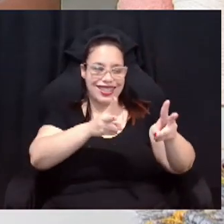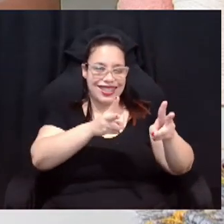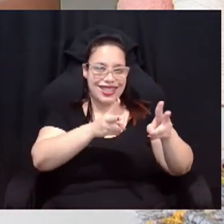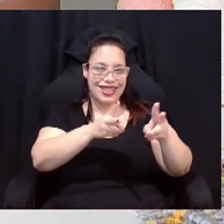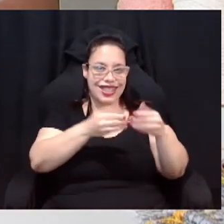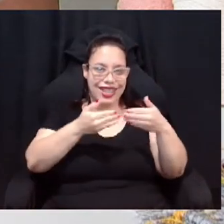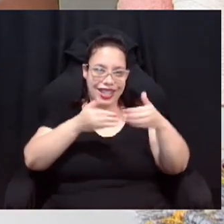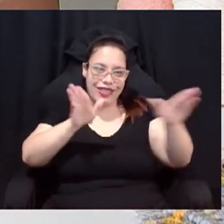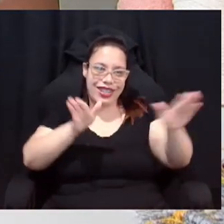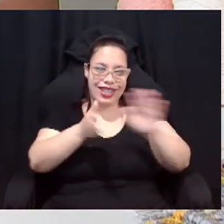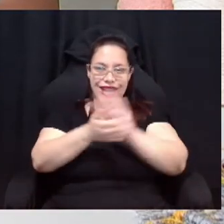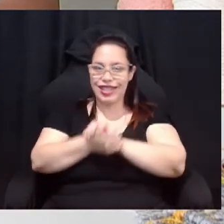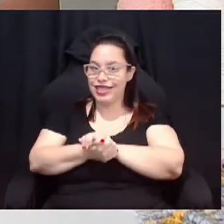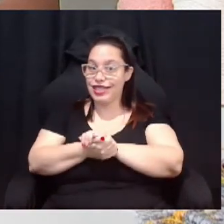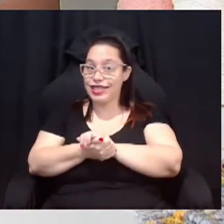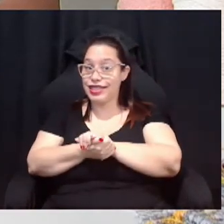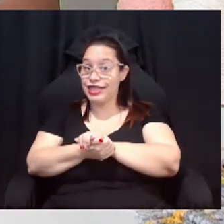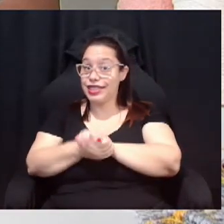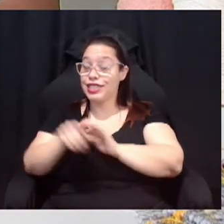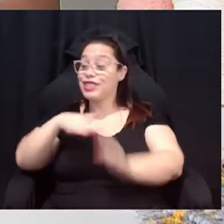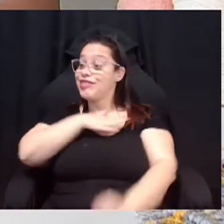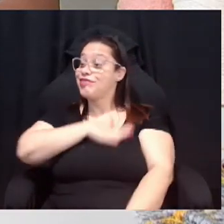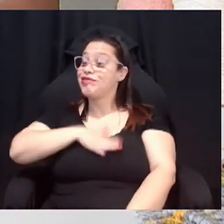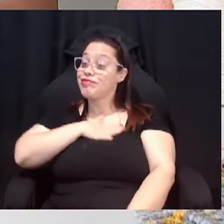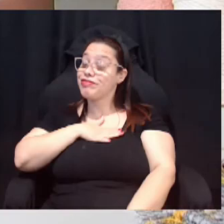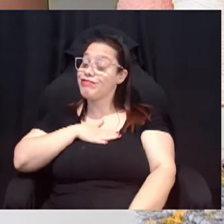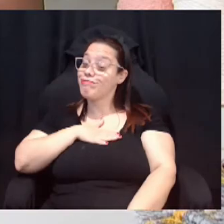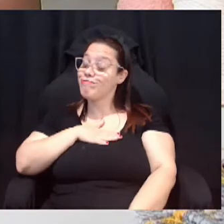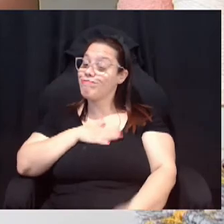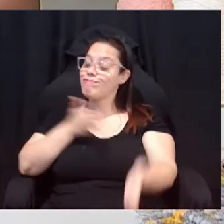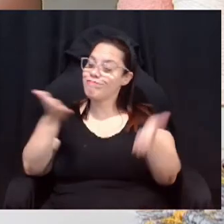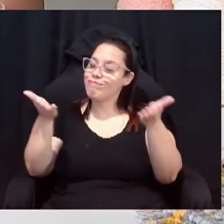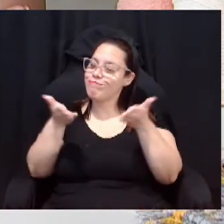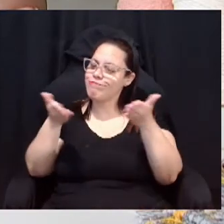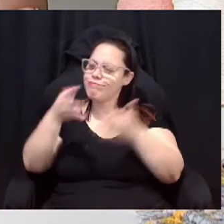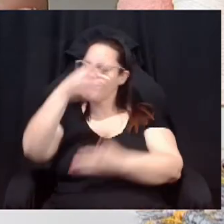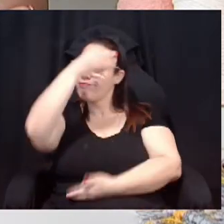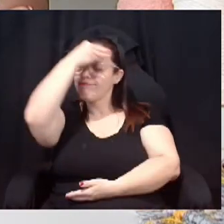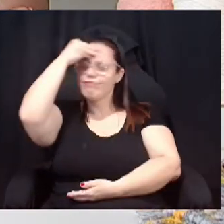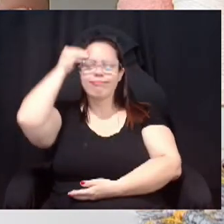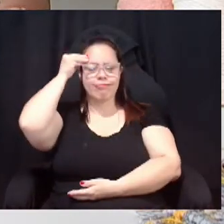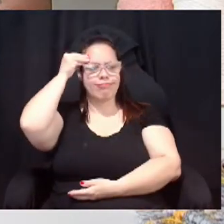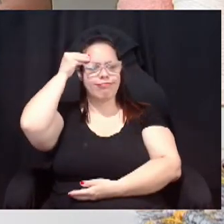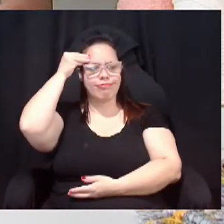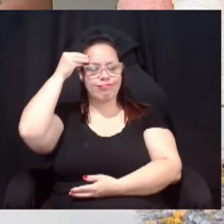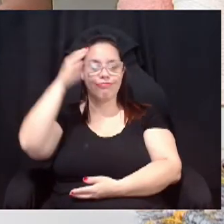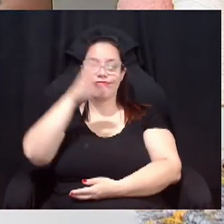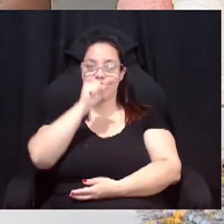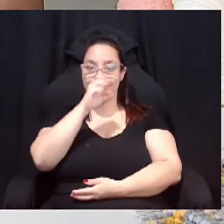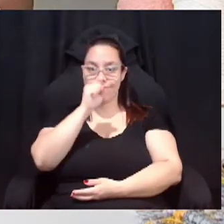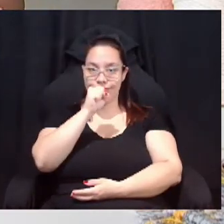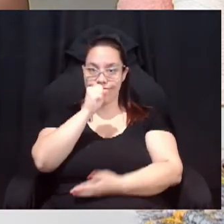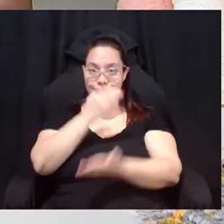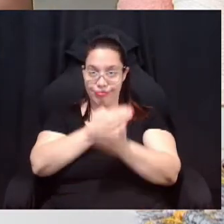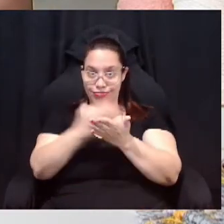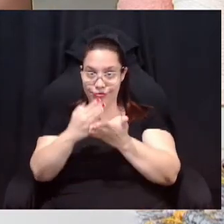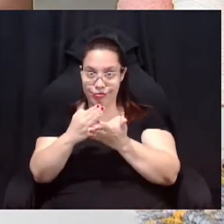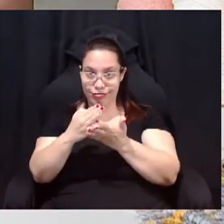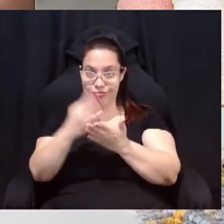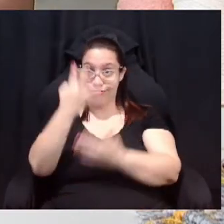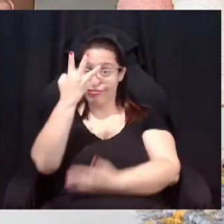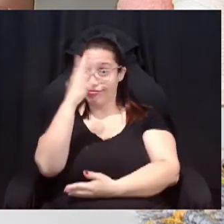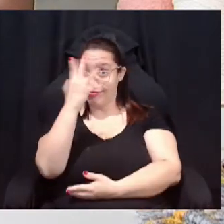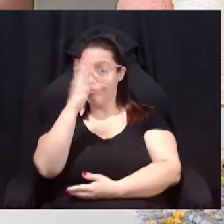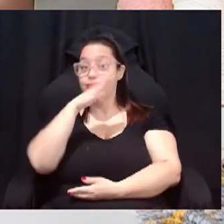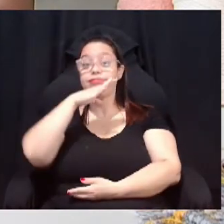abertas. Gostou do episódio de hoje? Não se esqueça, todo sábado, a partir das 4 da